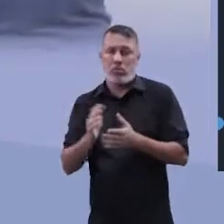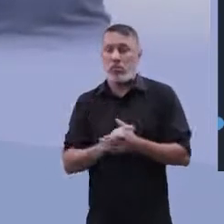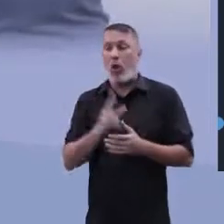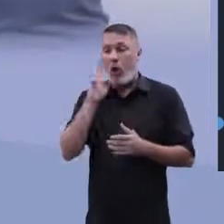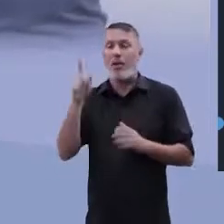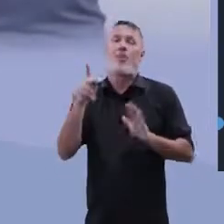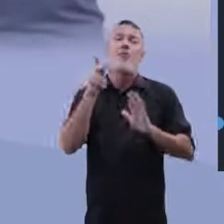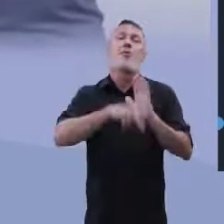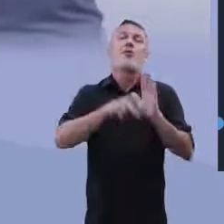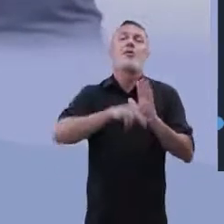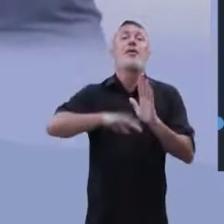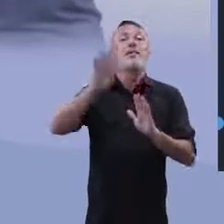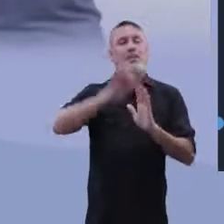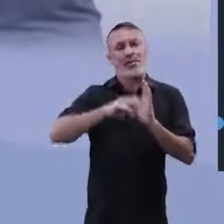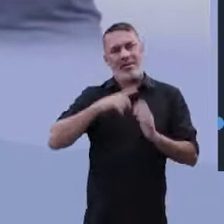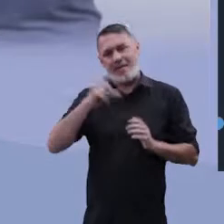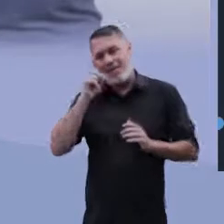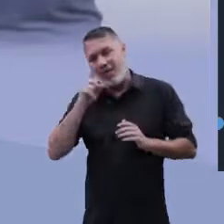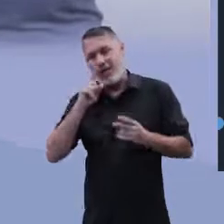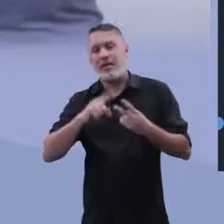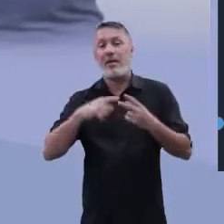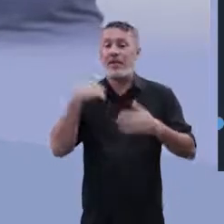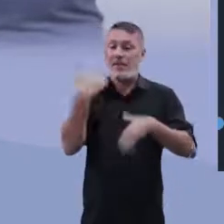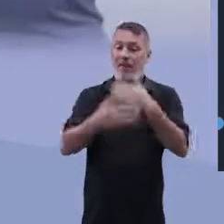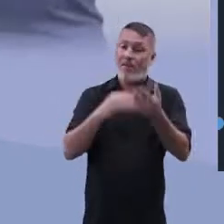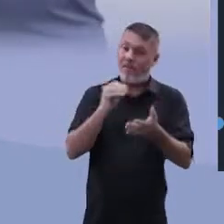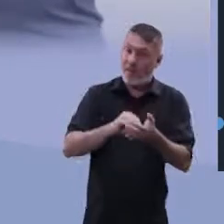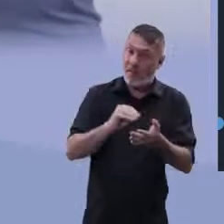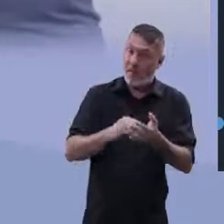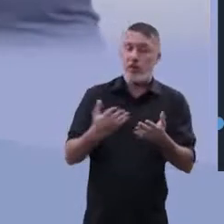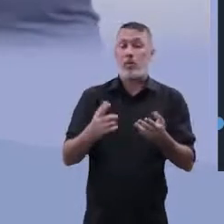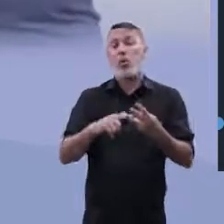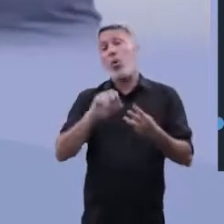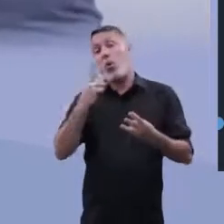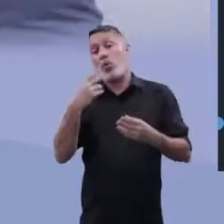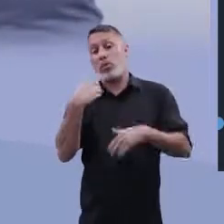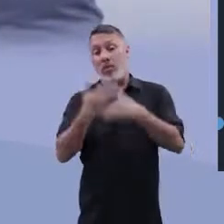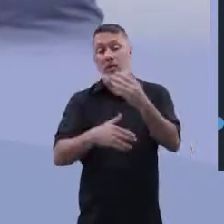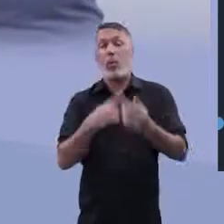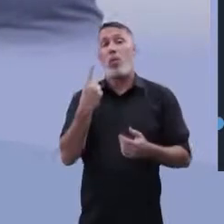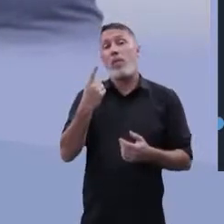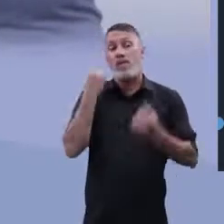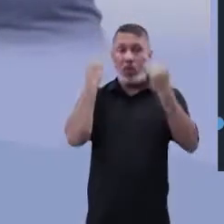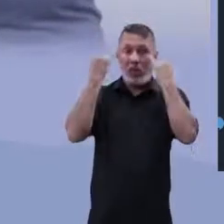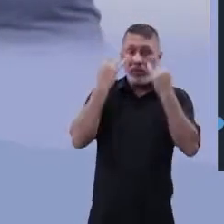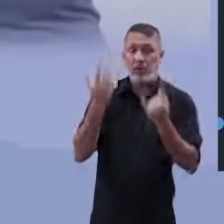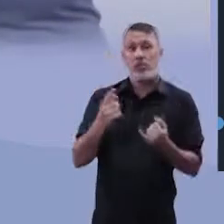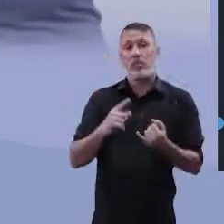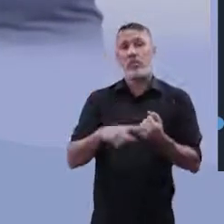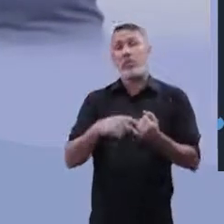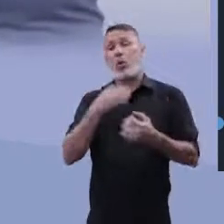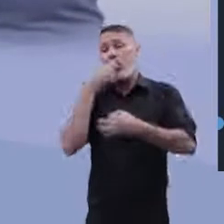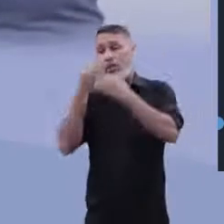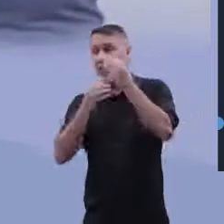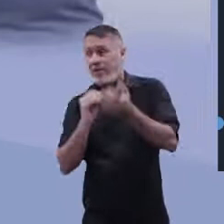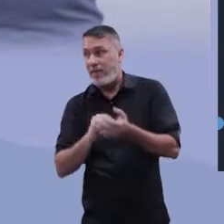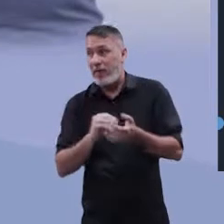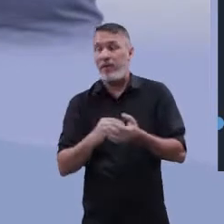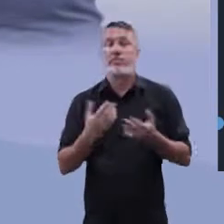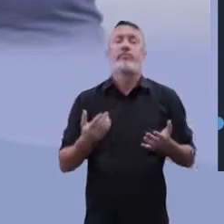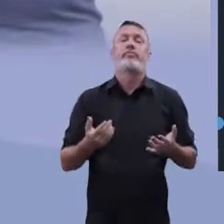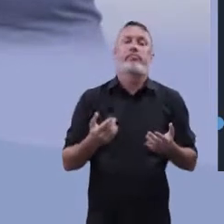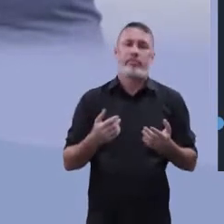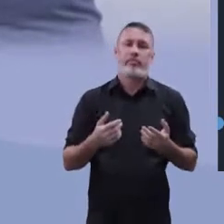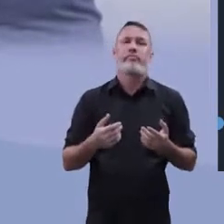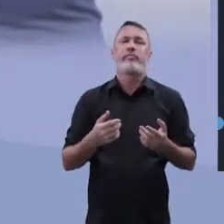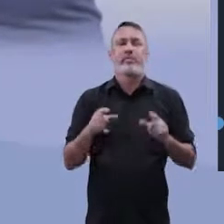projeto de texto com muitas falhas, sem desenvolvimento, ou um desenvolvimento com apenas uma informação, com fato ou opinião.